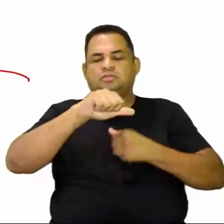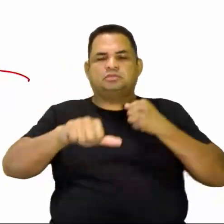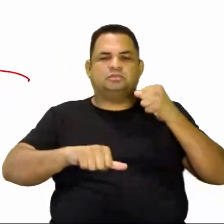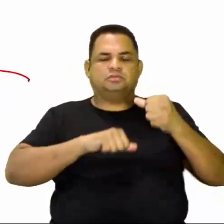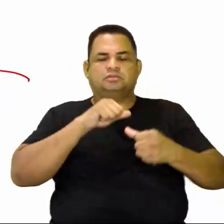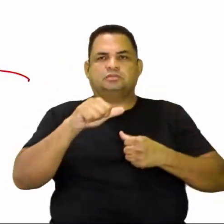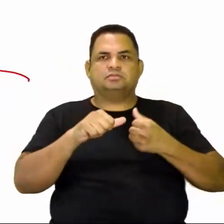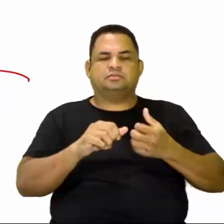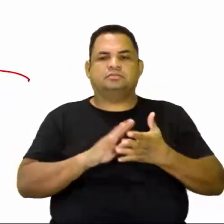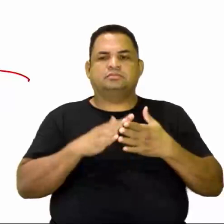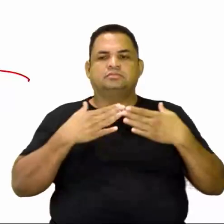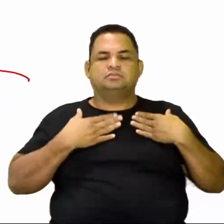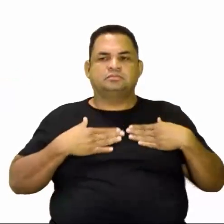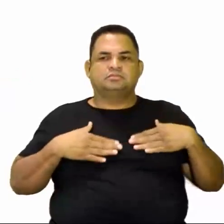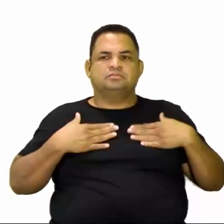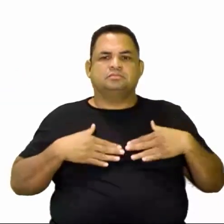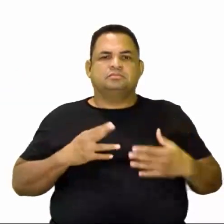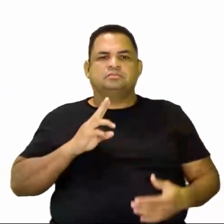Tranquilo?